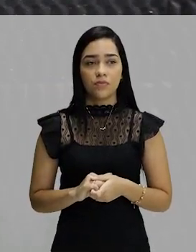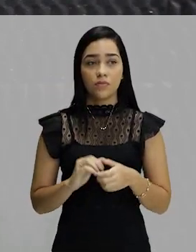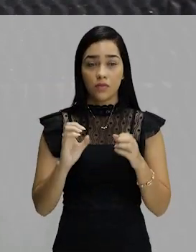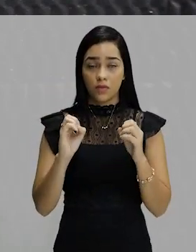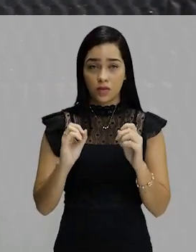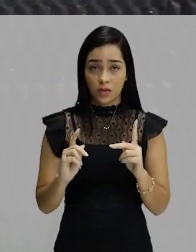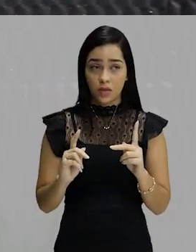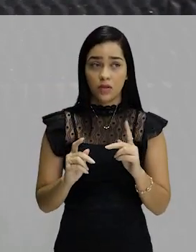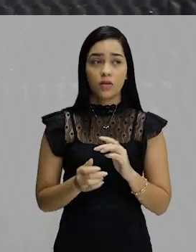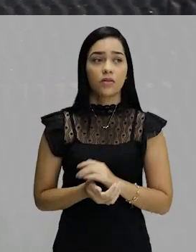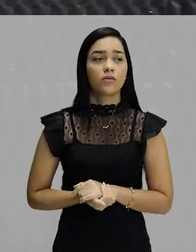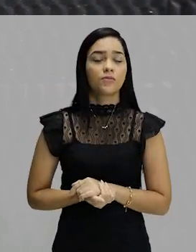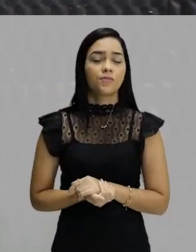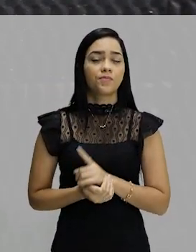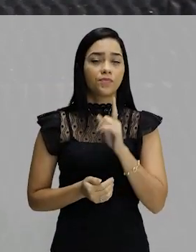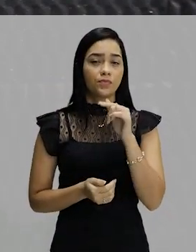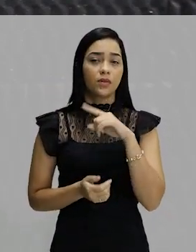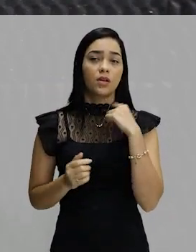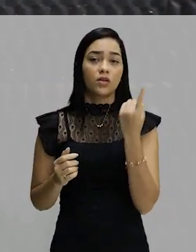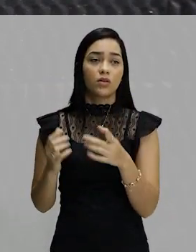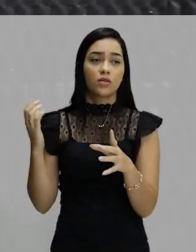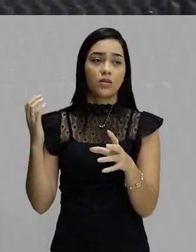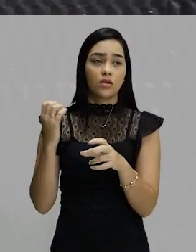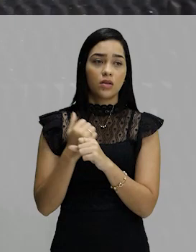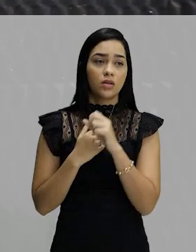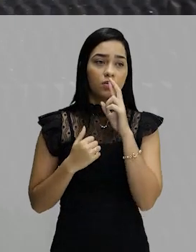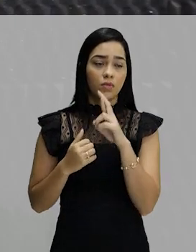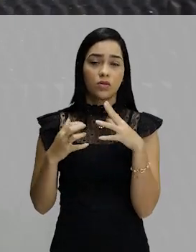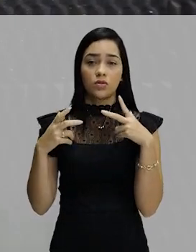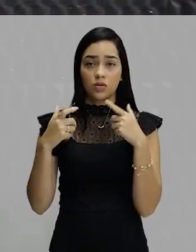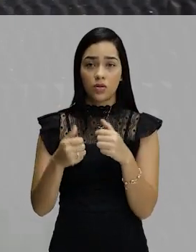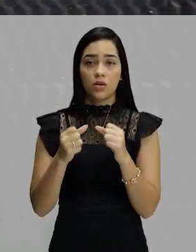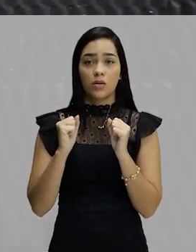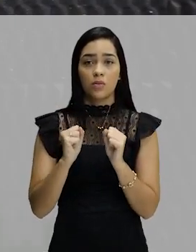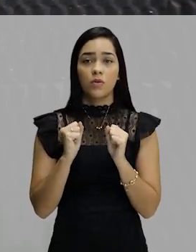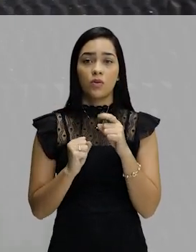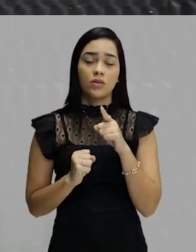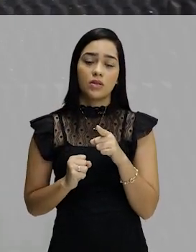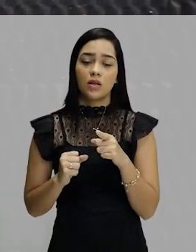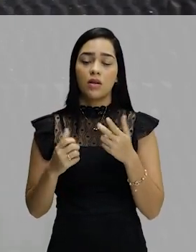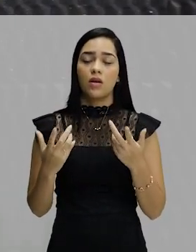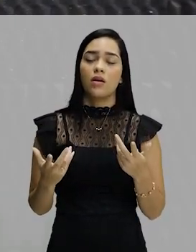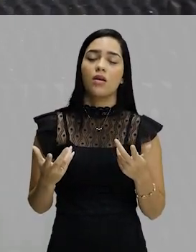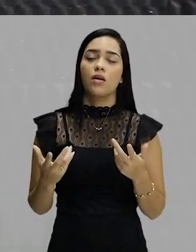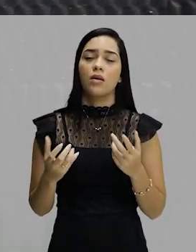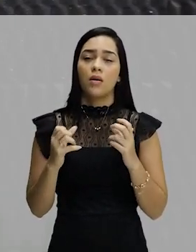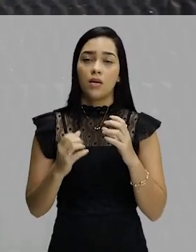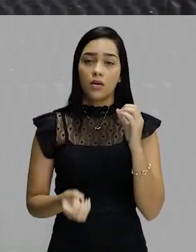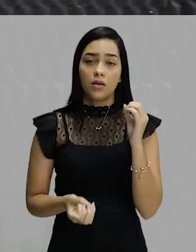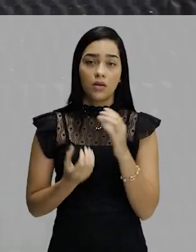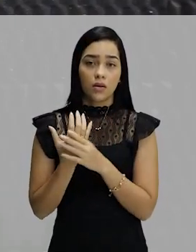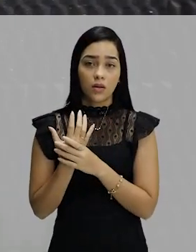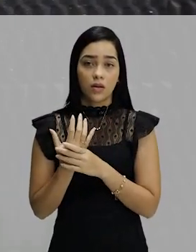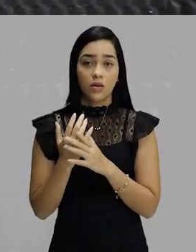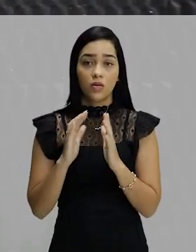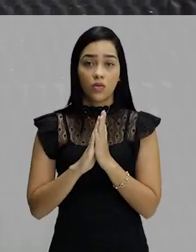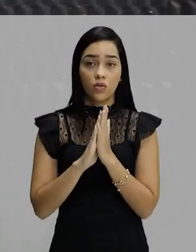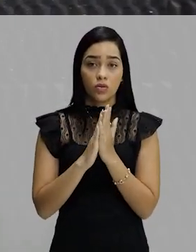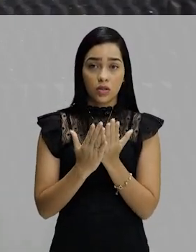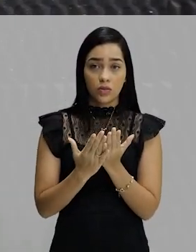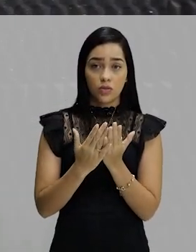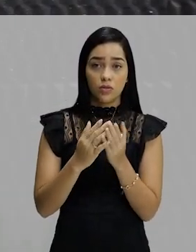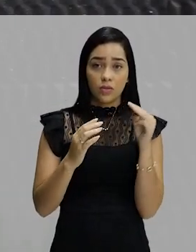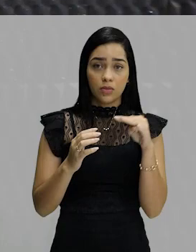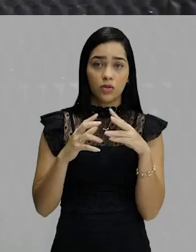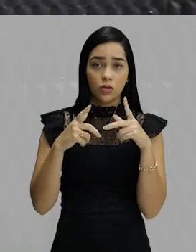Ok? Então, essa aqui é a nossa resposta total de maneiras que você pode formar, deixando os livros de